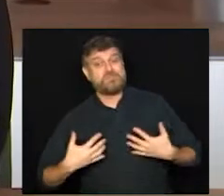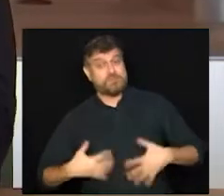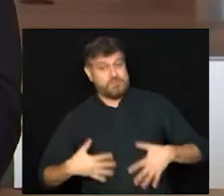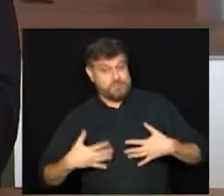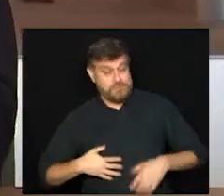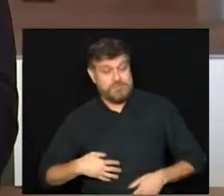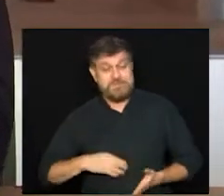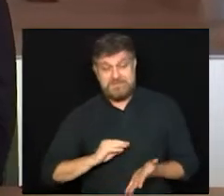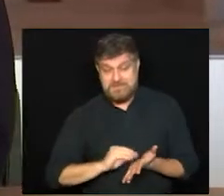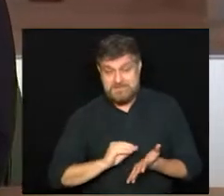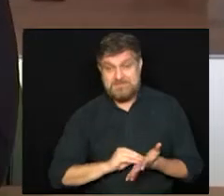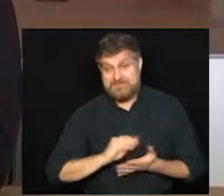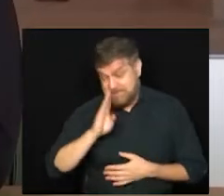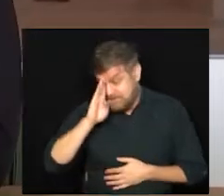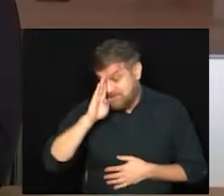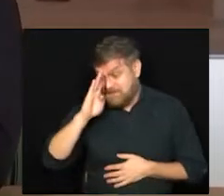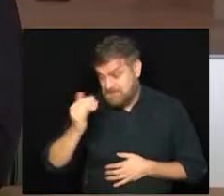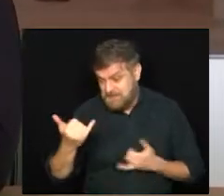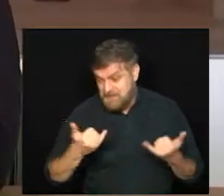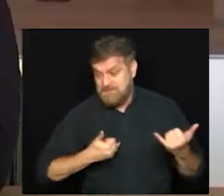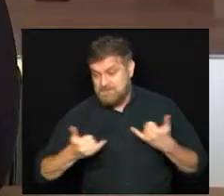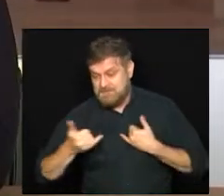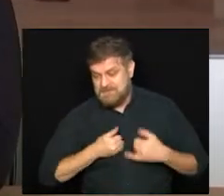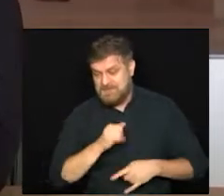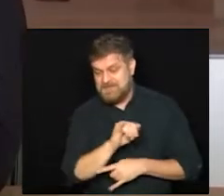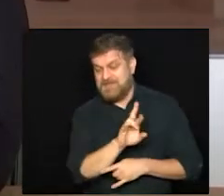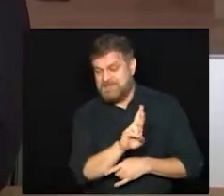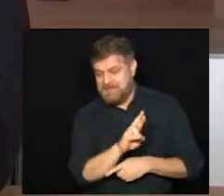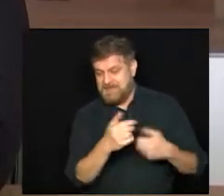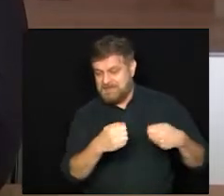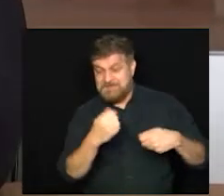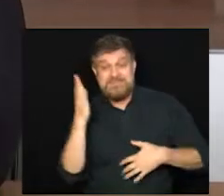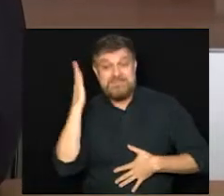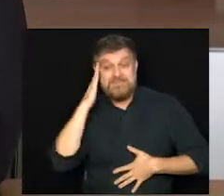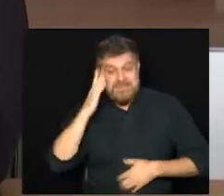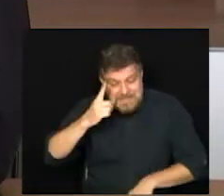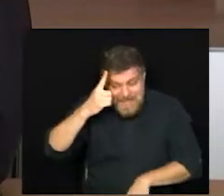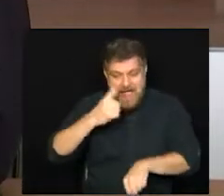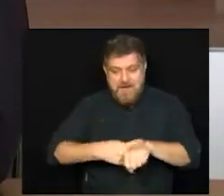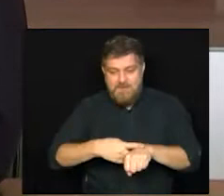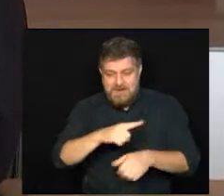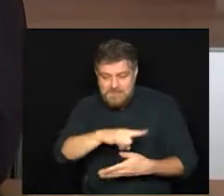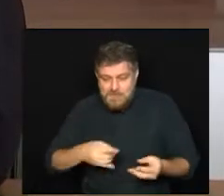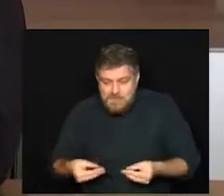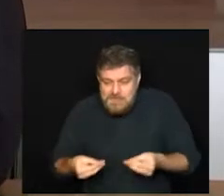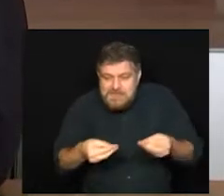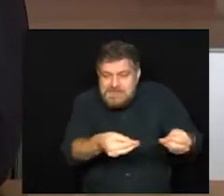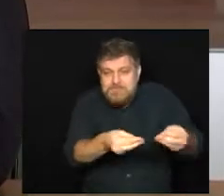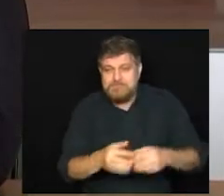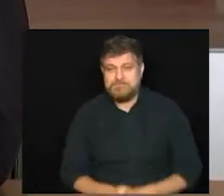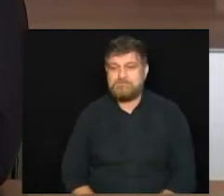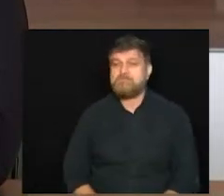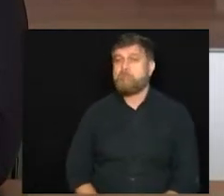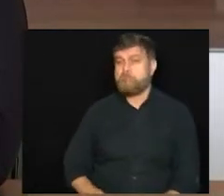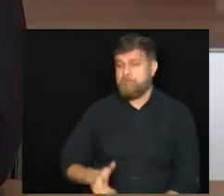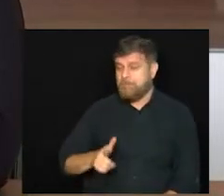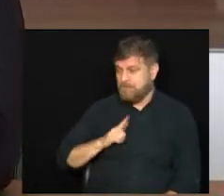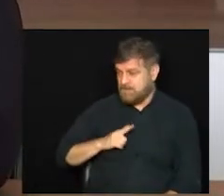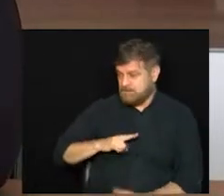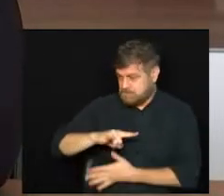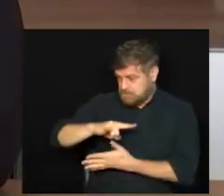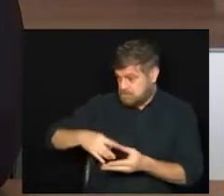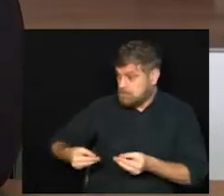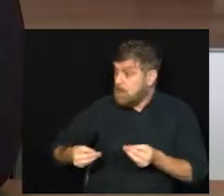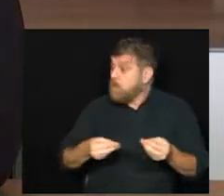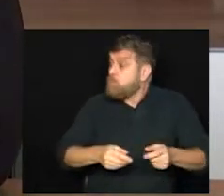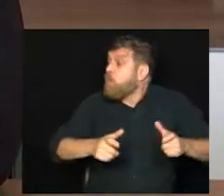uma das principais informações que a Receita precisa saber na hora da declaração. Bom, a entrega da declaração deve ser